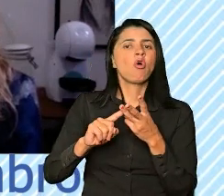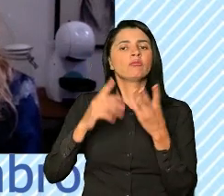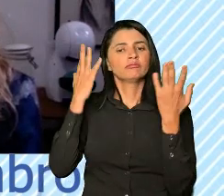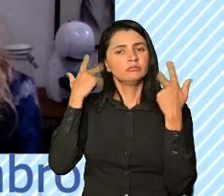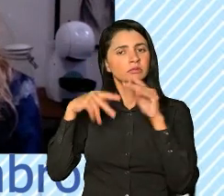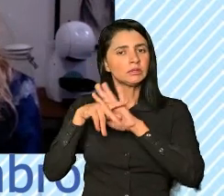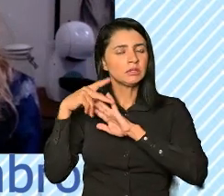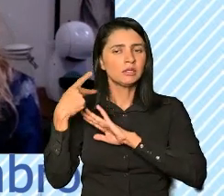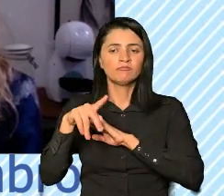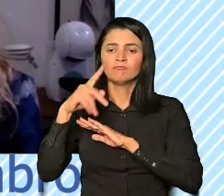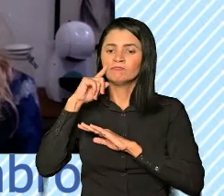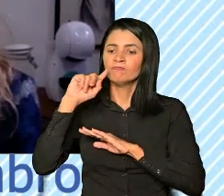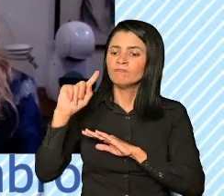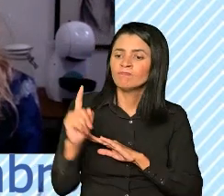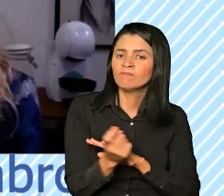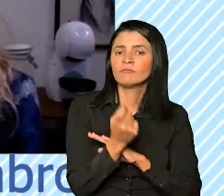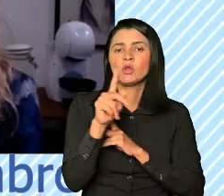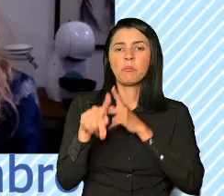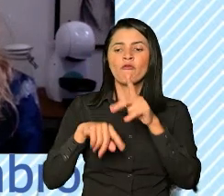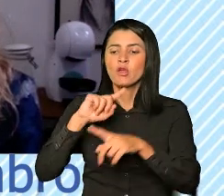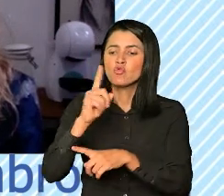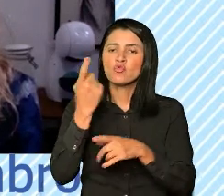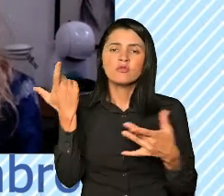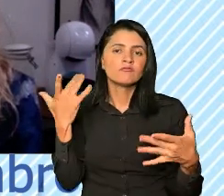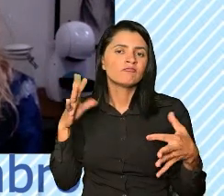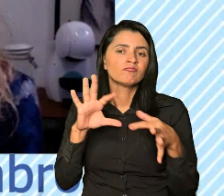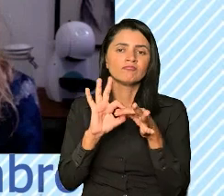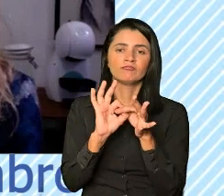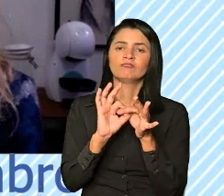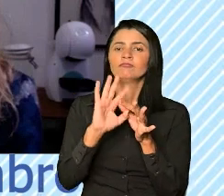né? Que se entenda como parte, que se entenda como